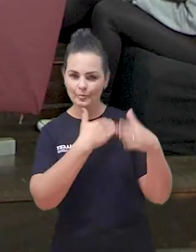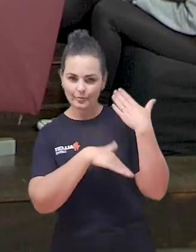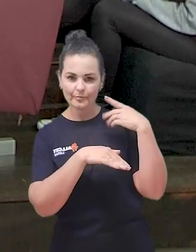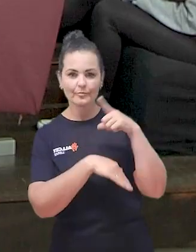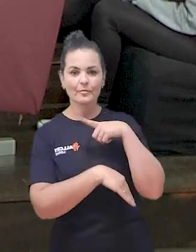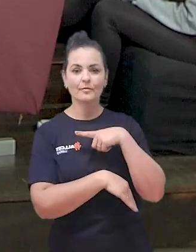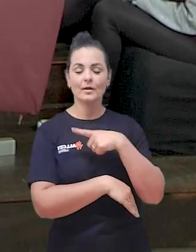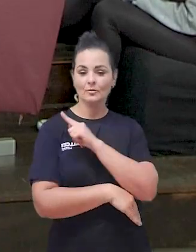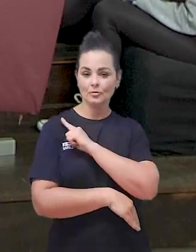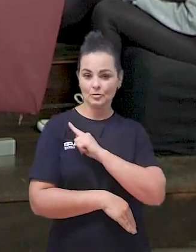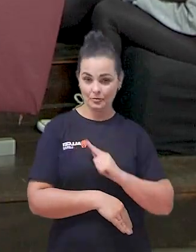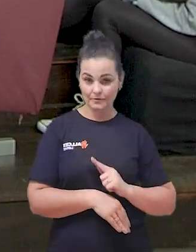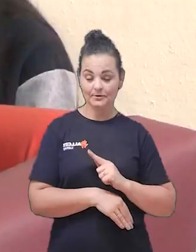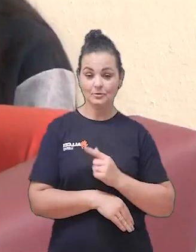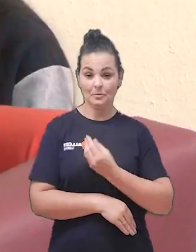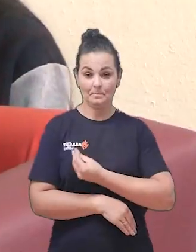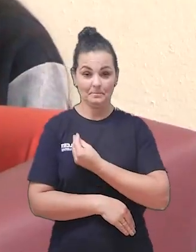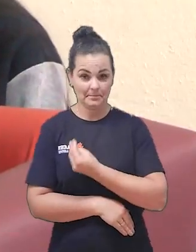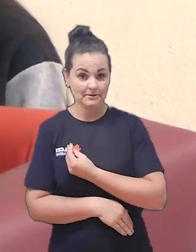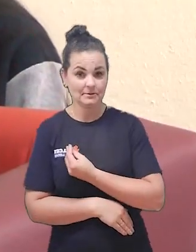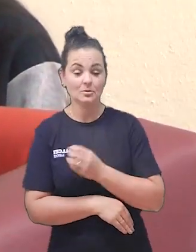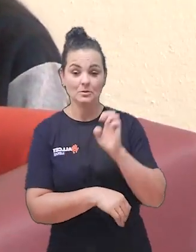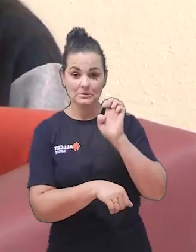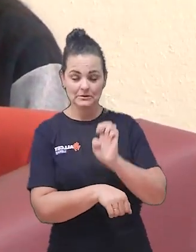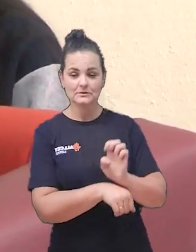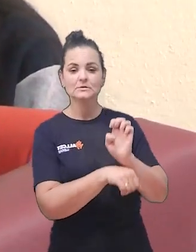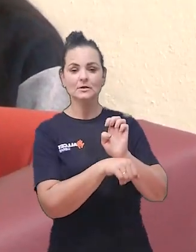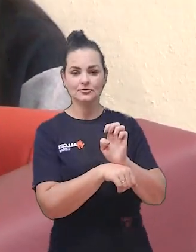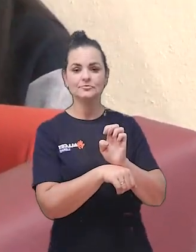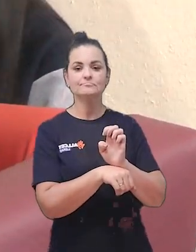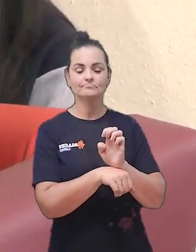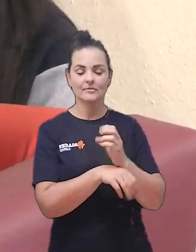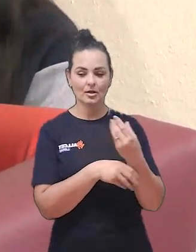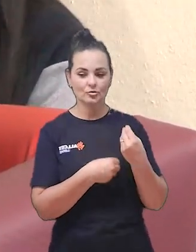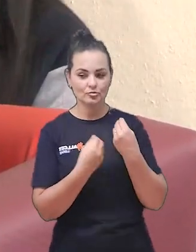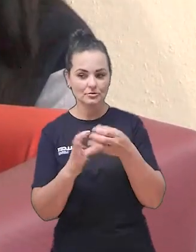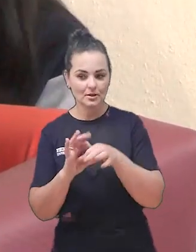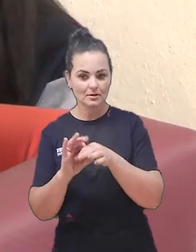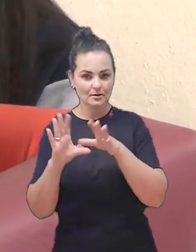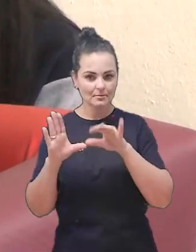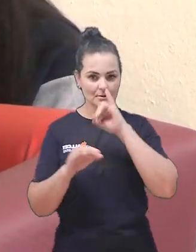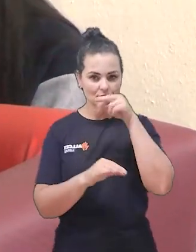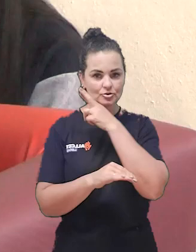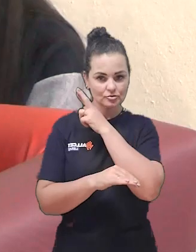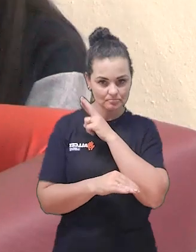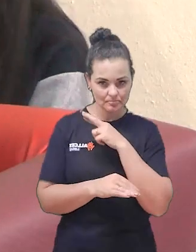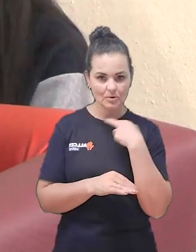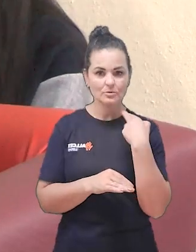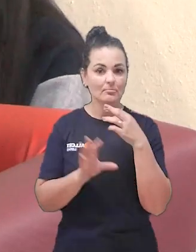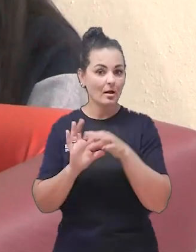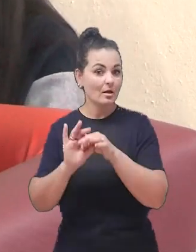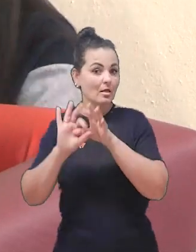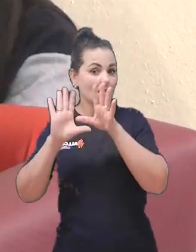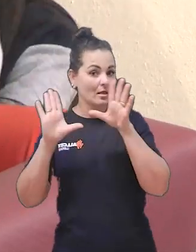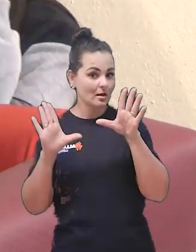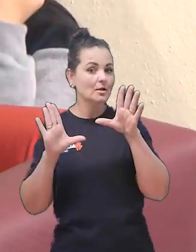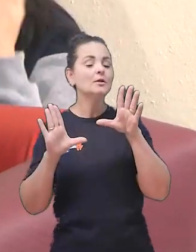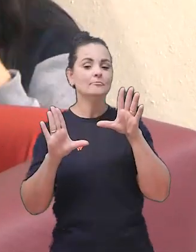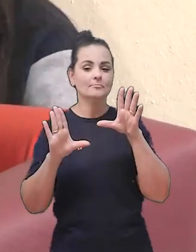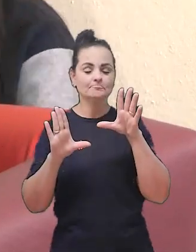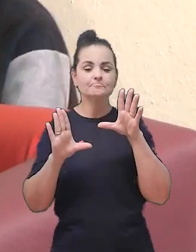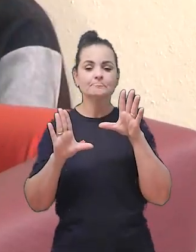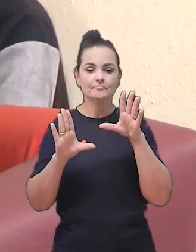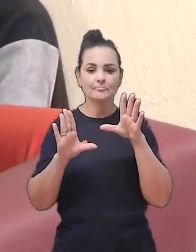presença do governador de estado, ele trouxe a liberação para que Jaraguá do Sul seja um ponto